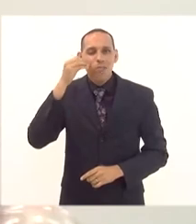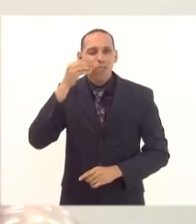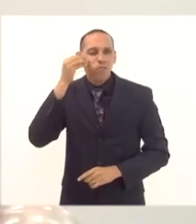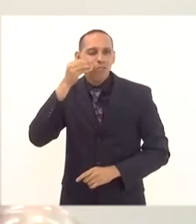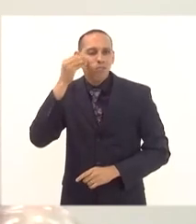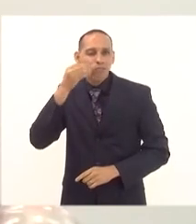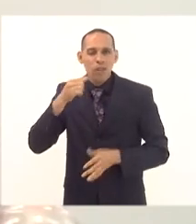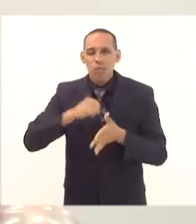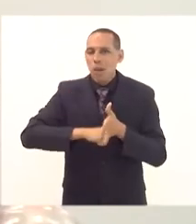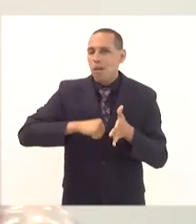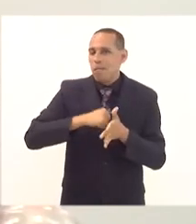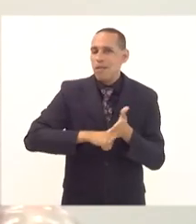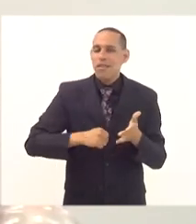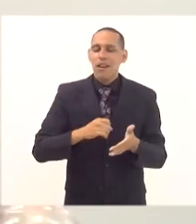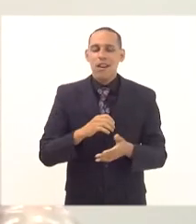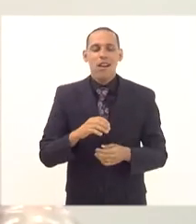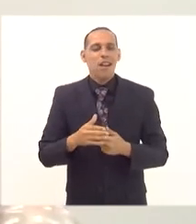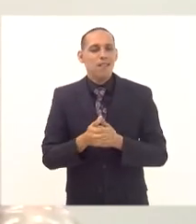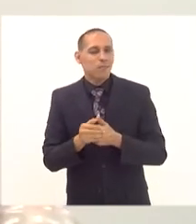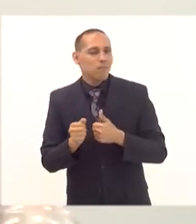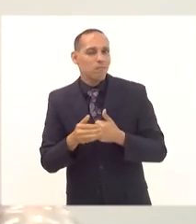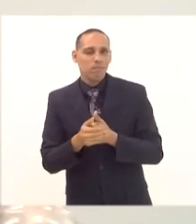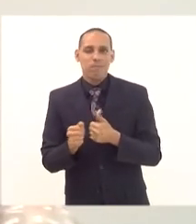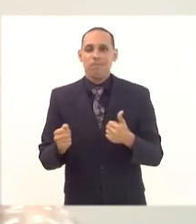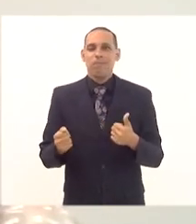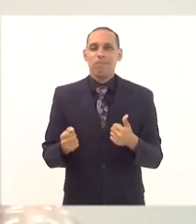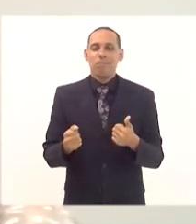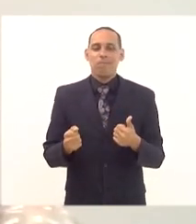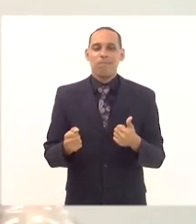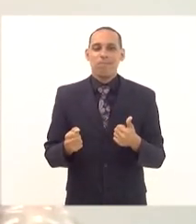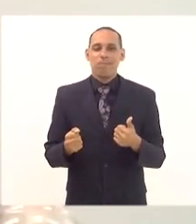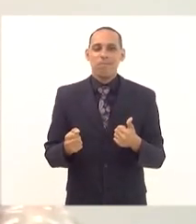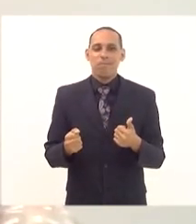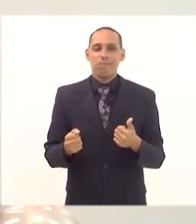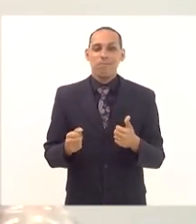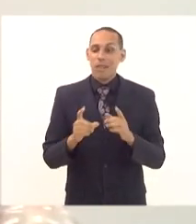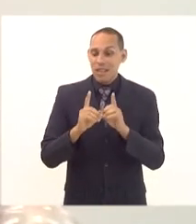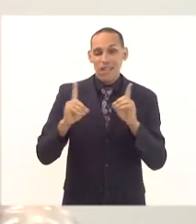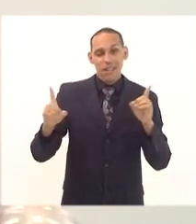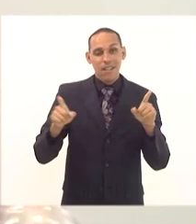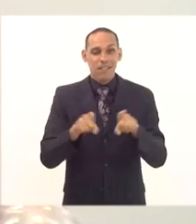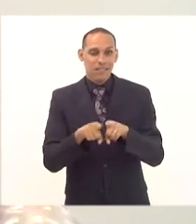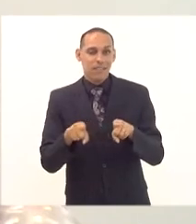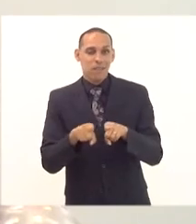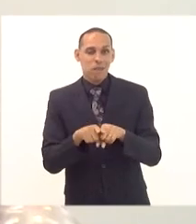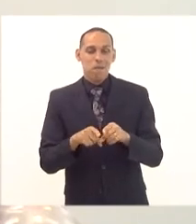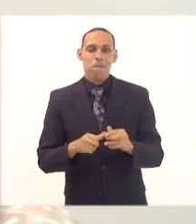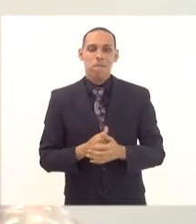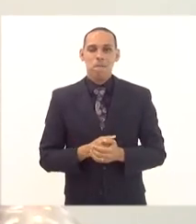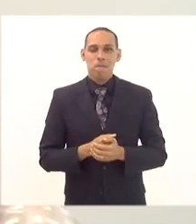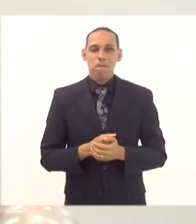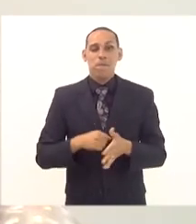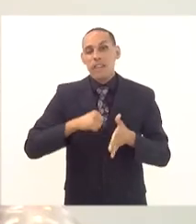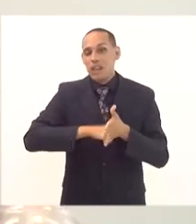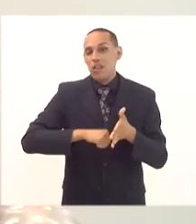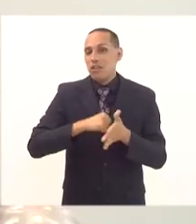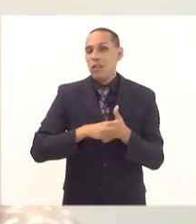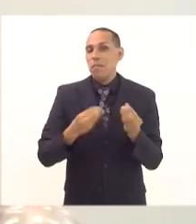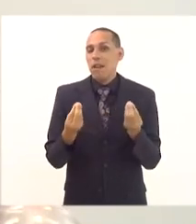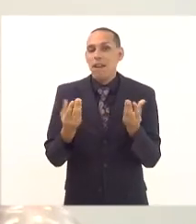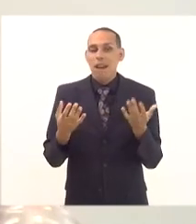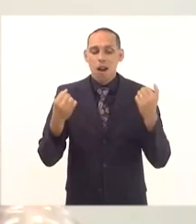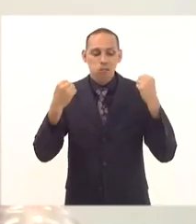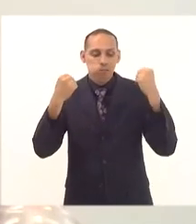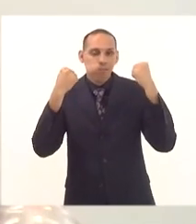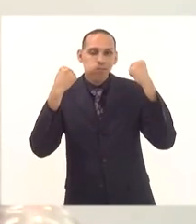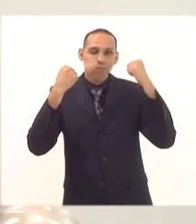sua luta e o seu afeto né através de via remota a luta pela pelo